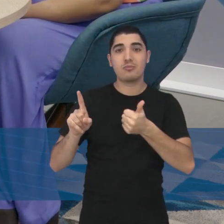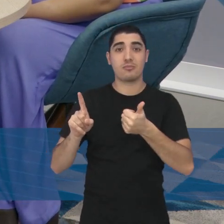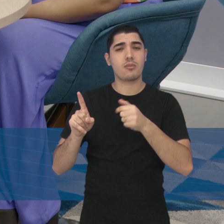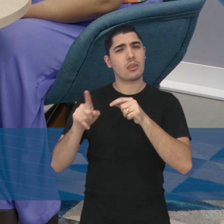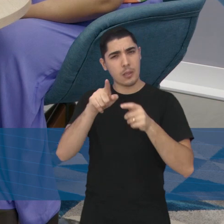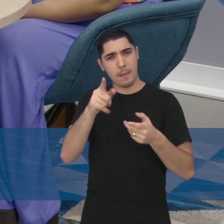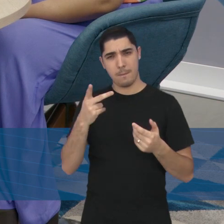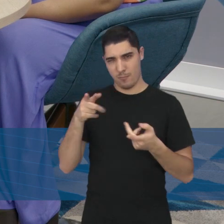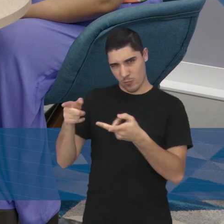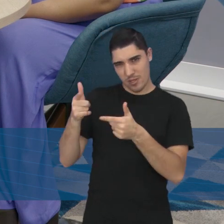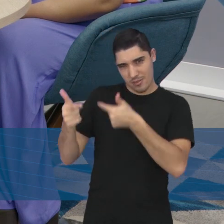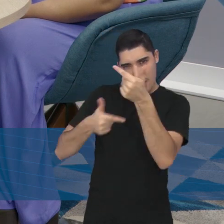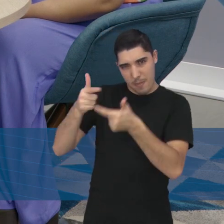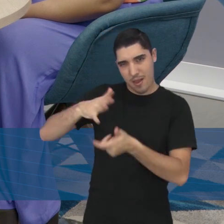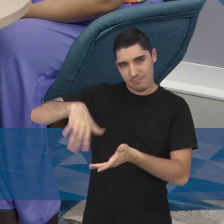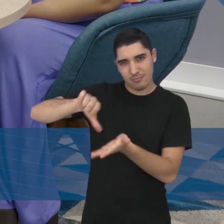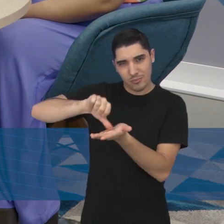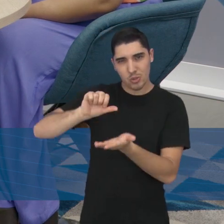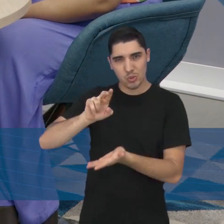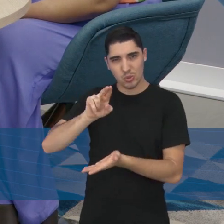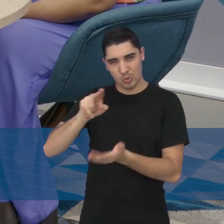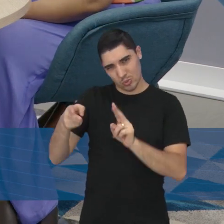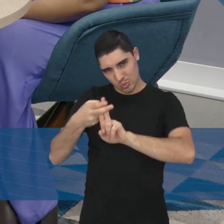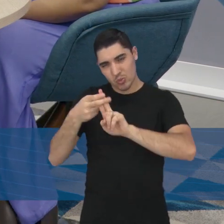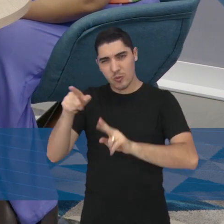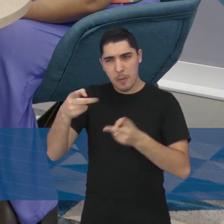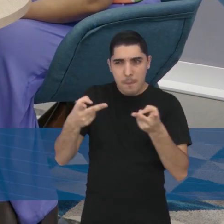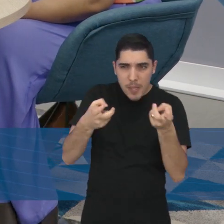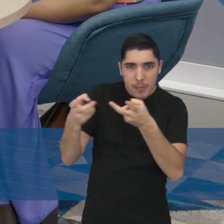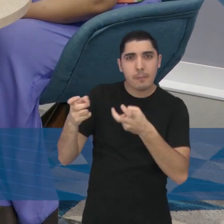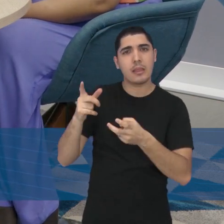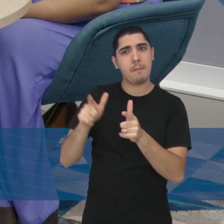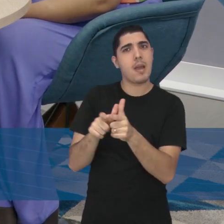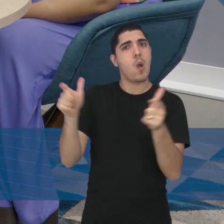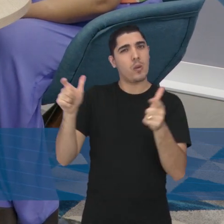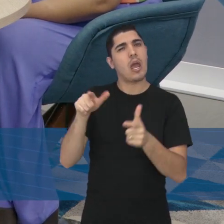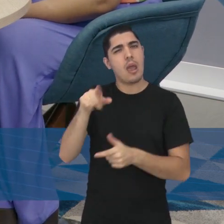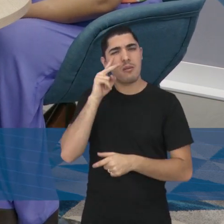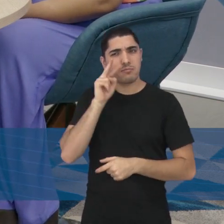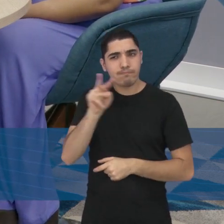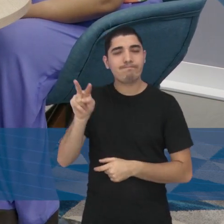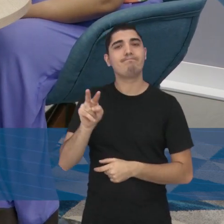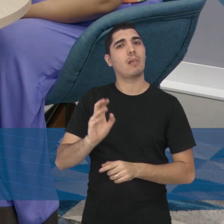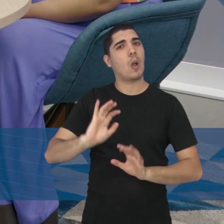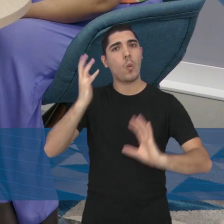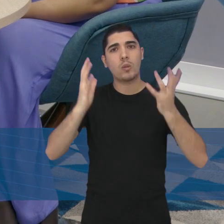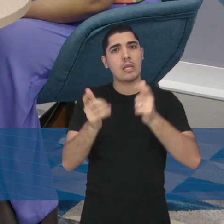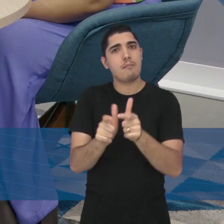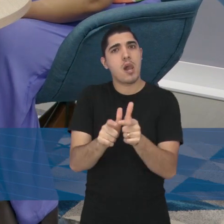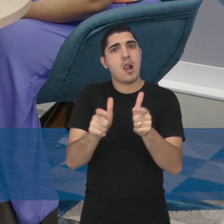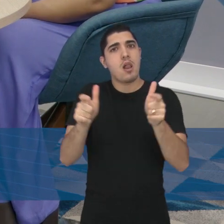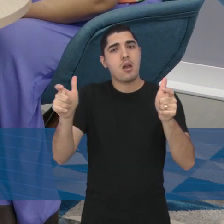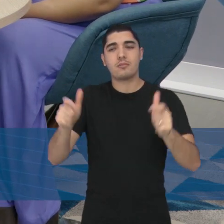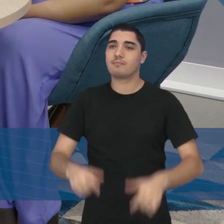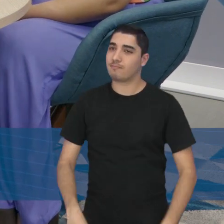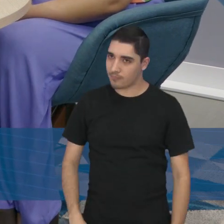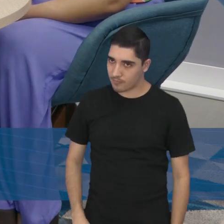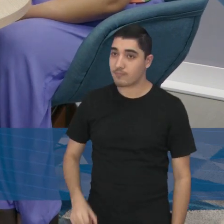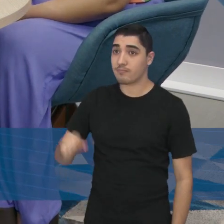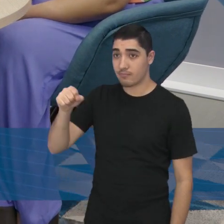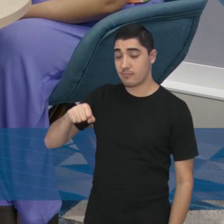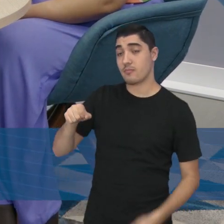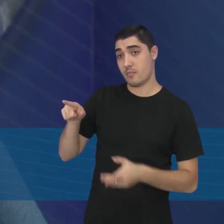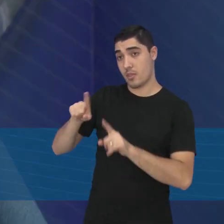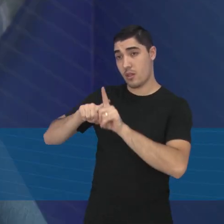É bastante frequente, né? A gente conversava no início, é bastante frequente gravidez em adolescentes, né, ainda. Sim. Ainda